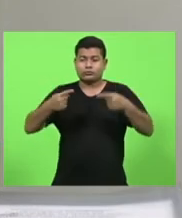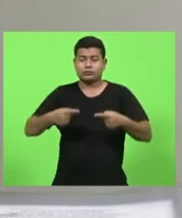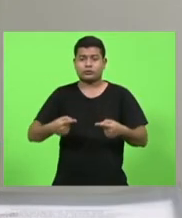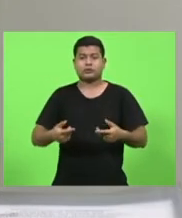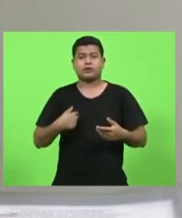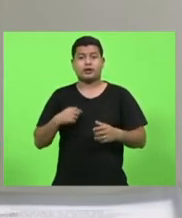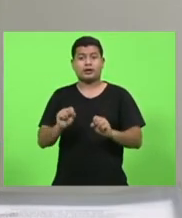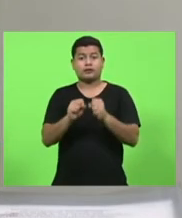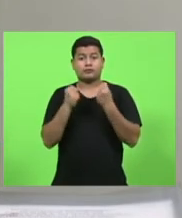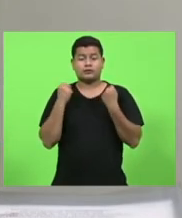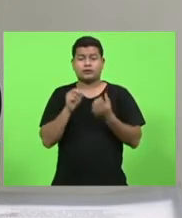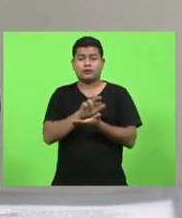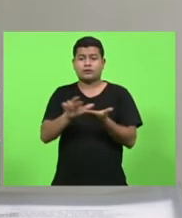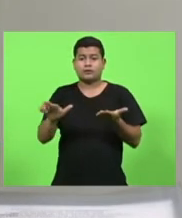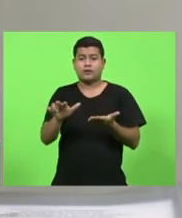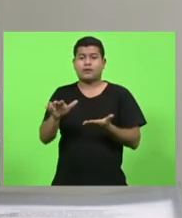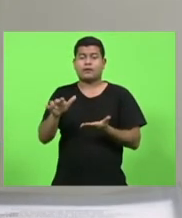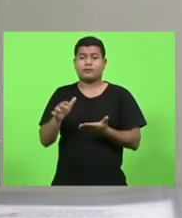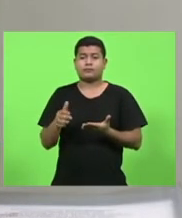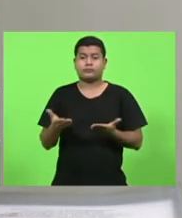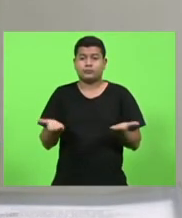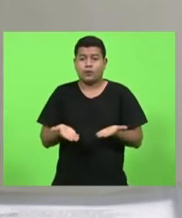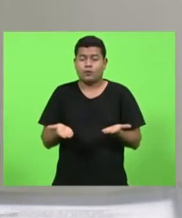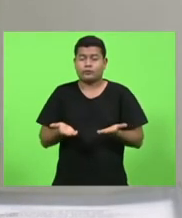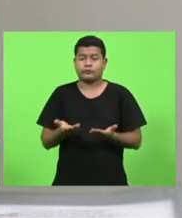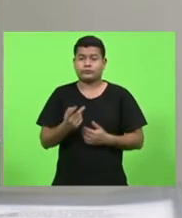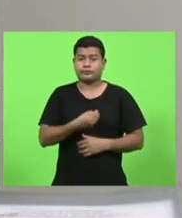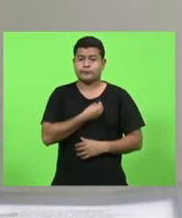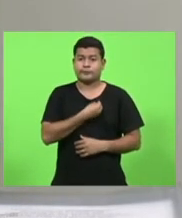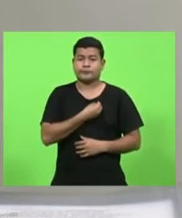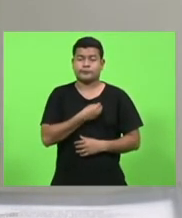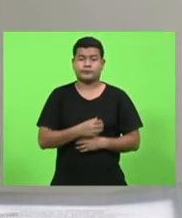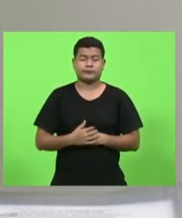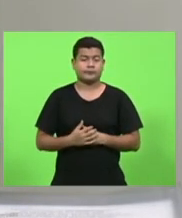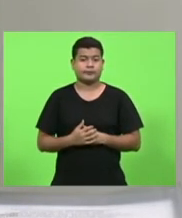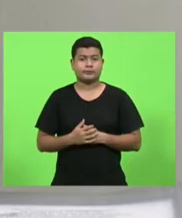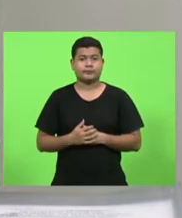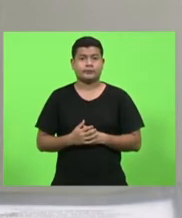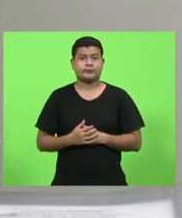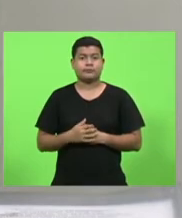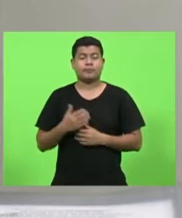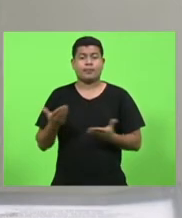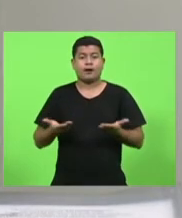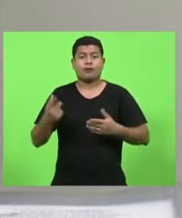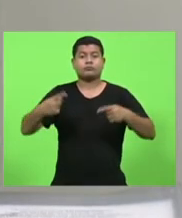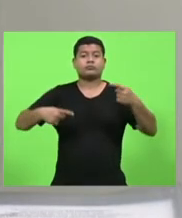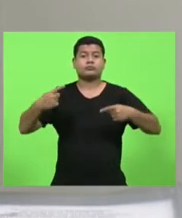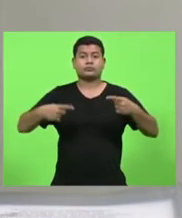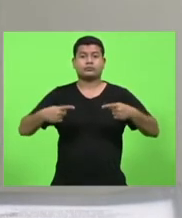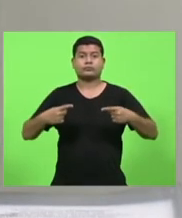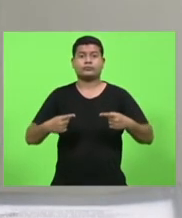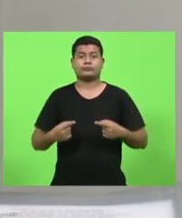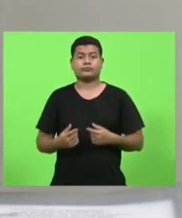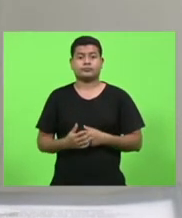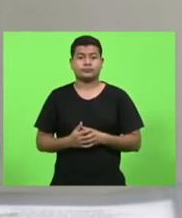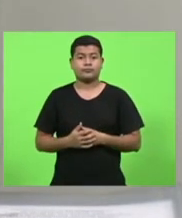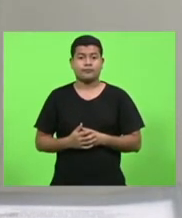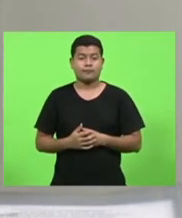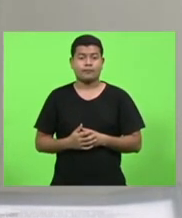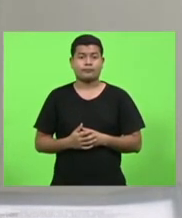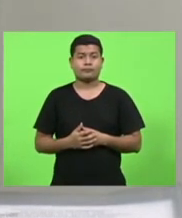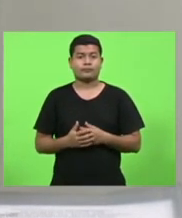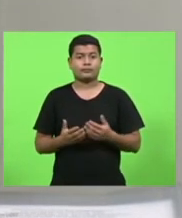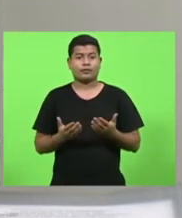por várias das pessoas presentes. Eu coloco em discussão isso com a comissão